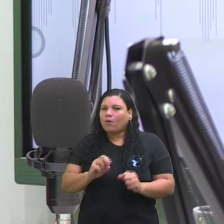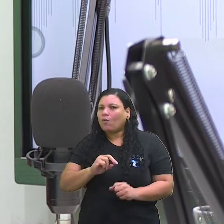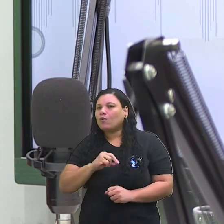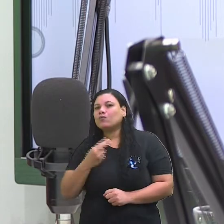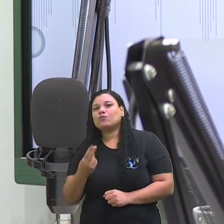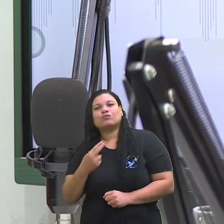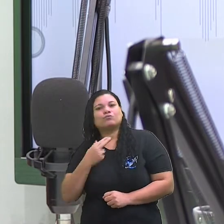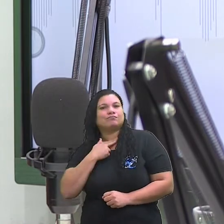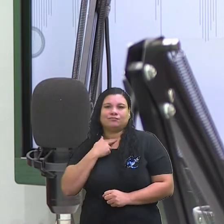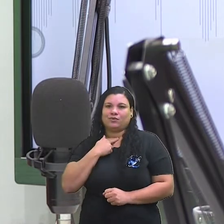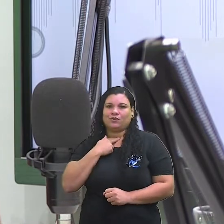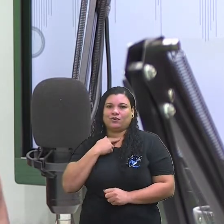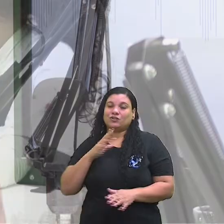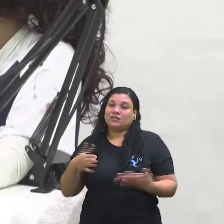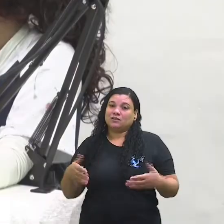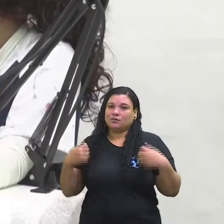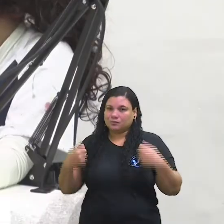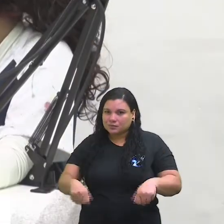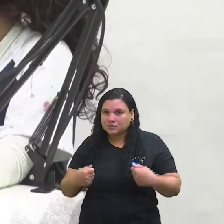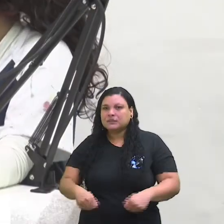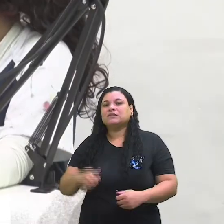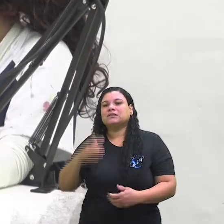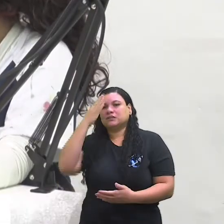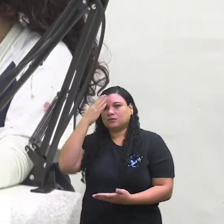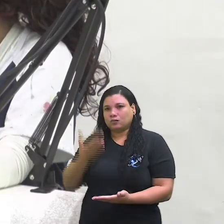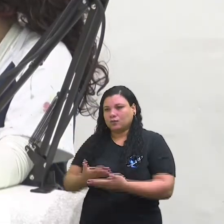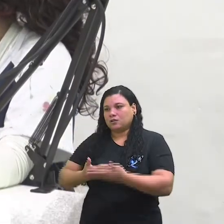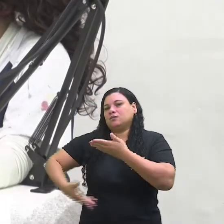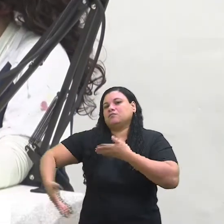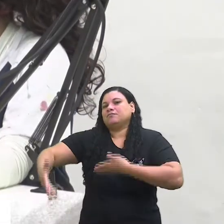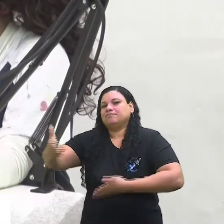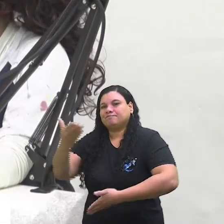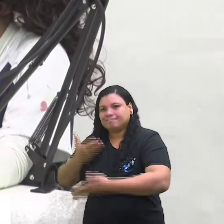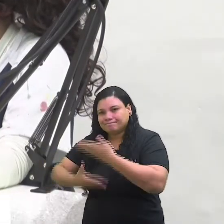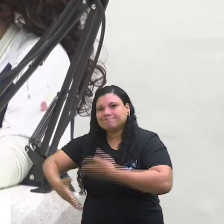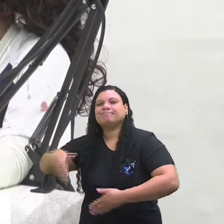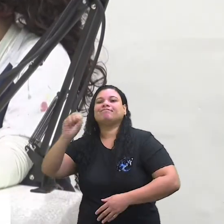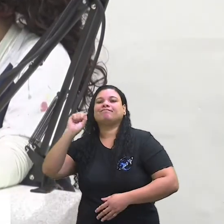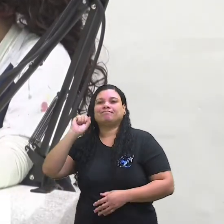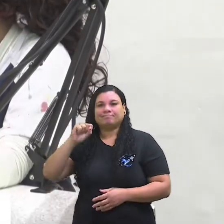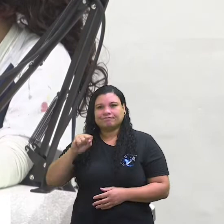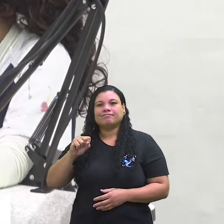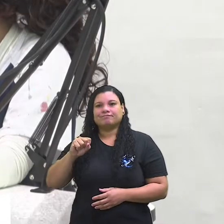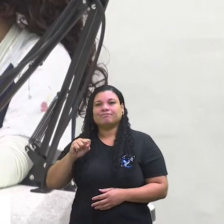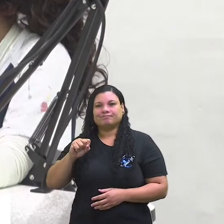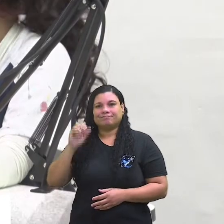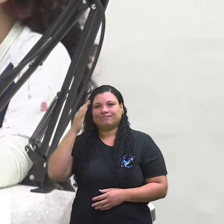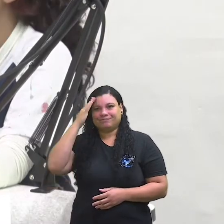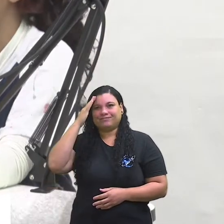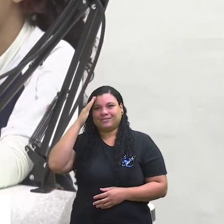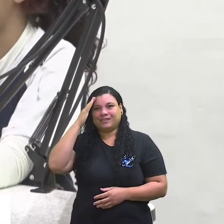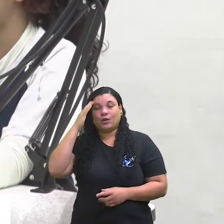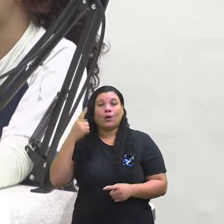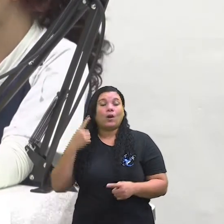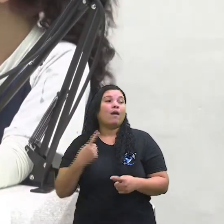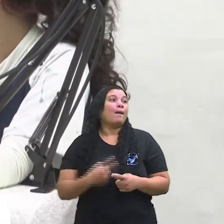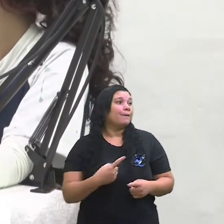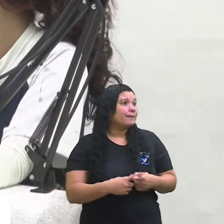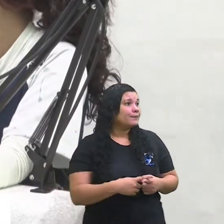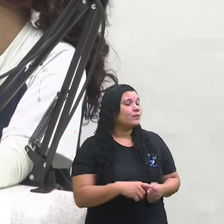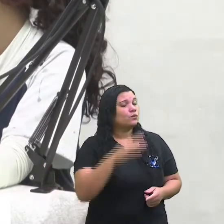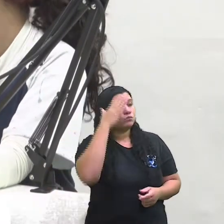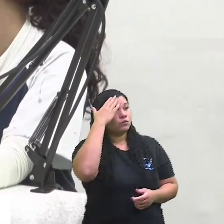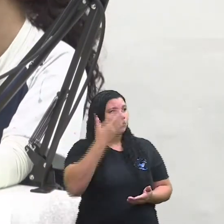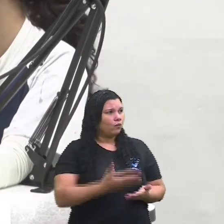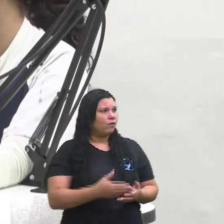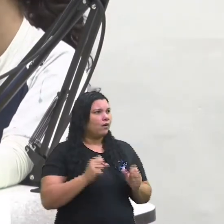neste filho. A confiança pode ser tanto construída como também destruída. E a gente pode perder a confiança.